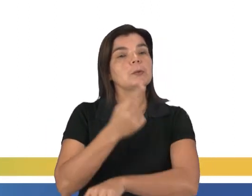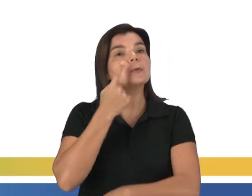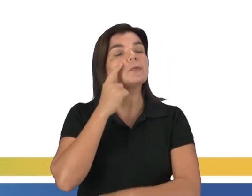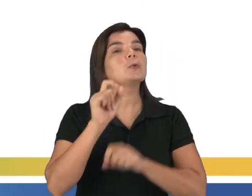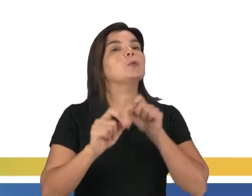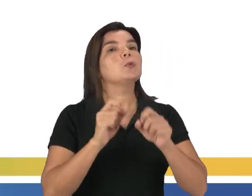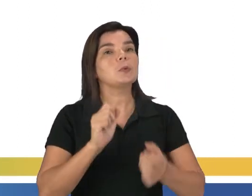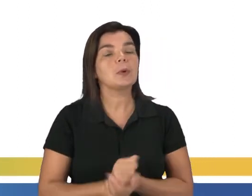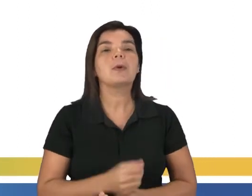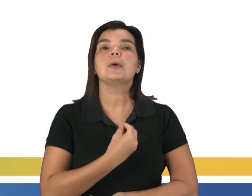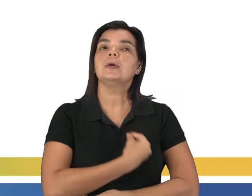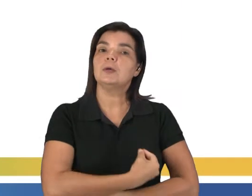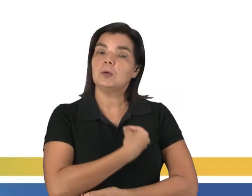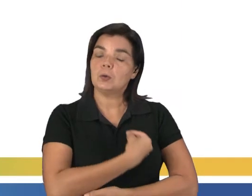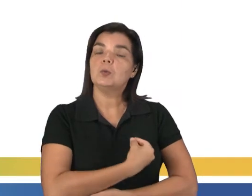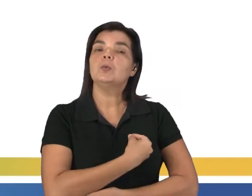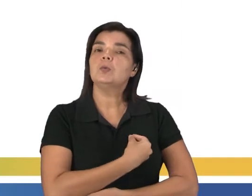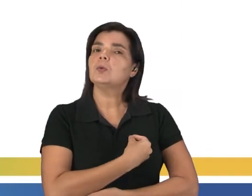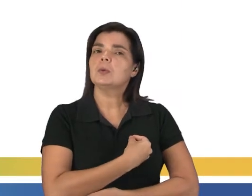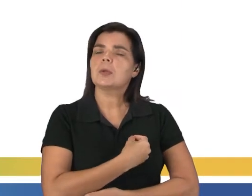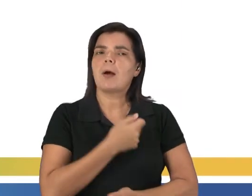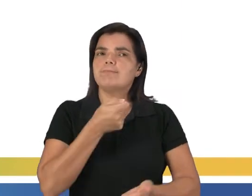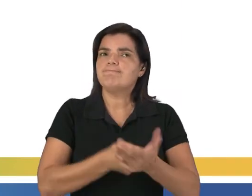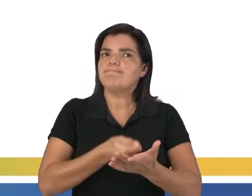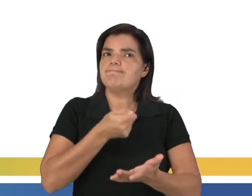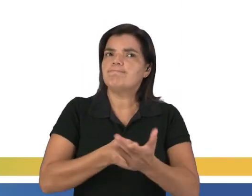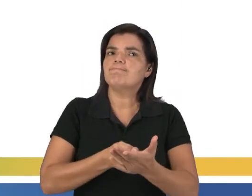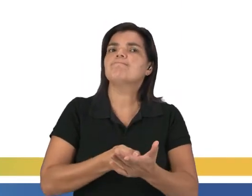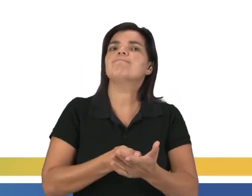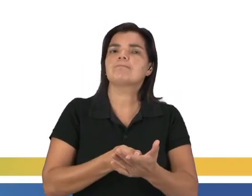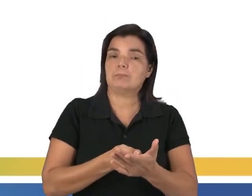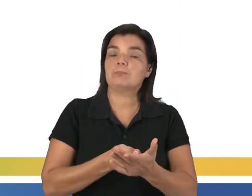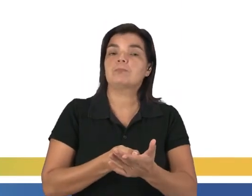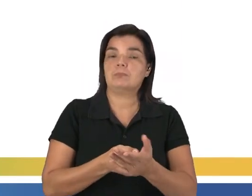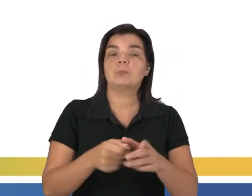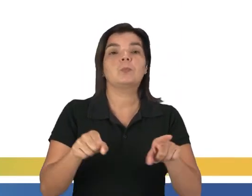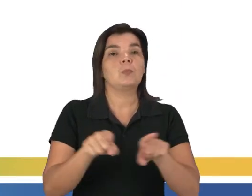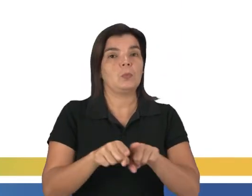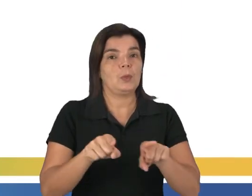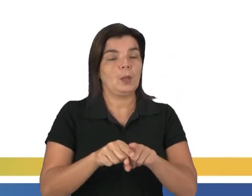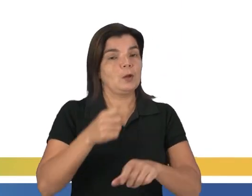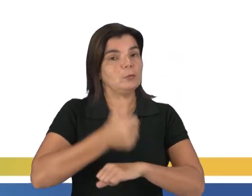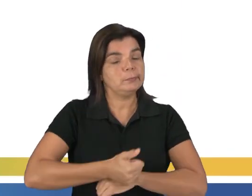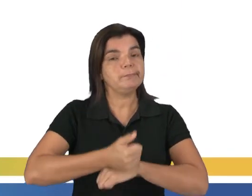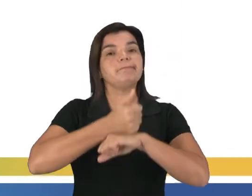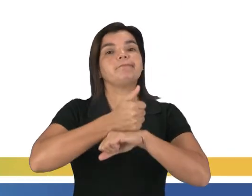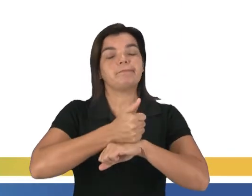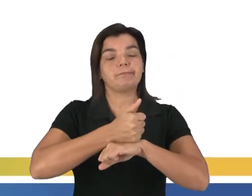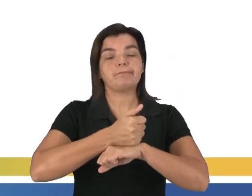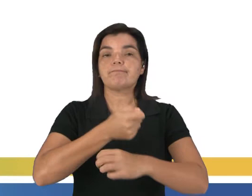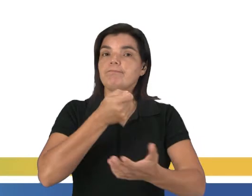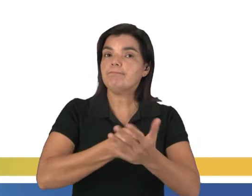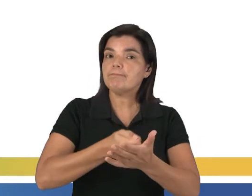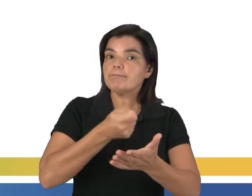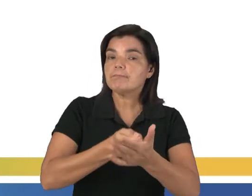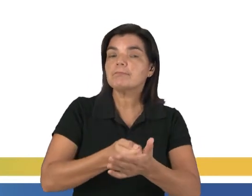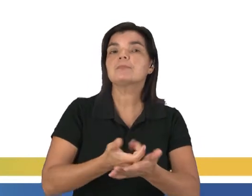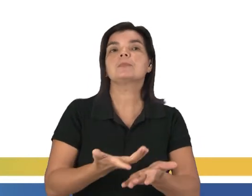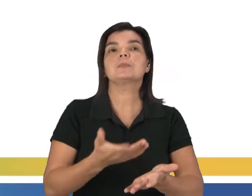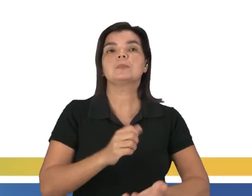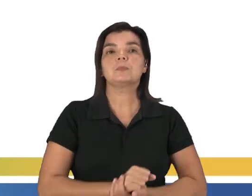a gente vê que existe uma exigência de qualidade, exigência